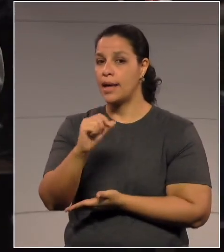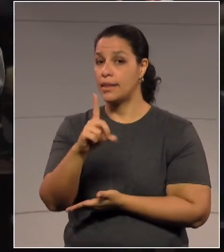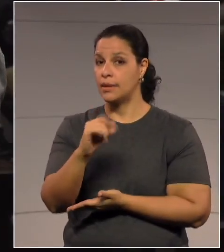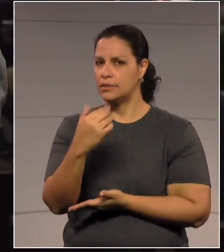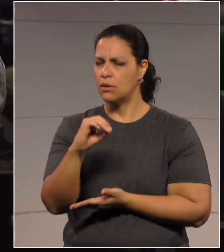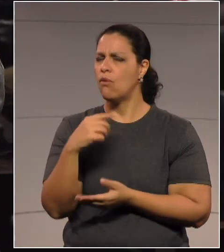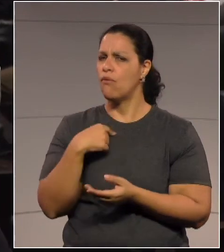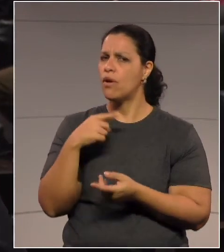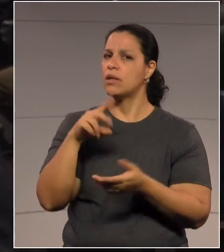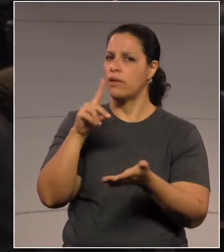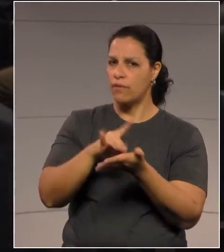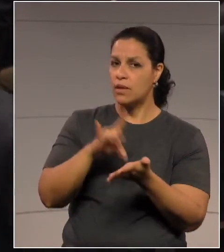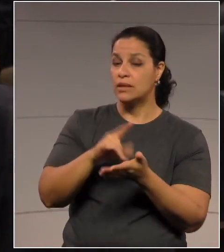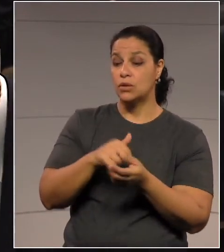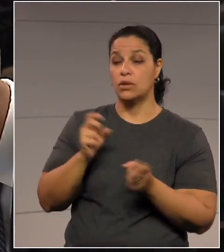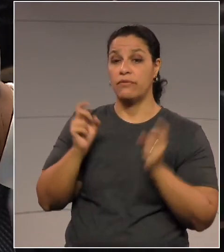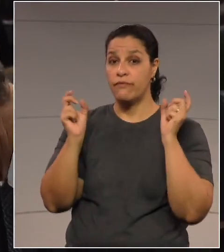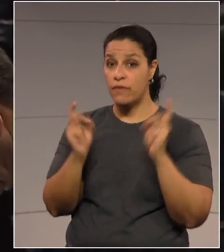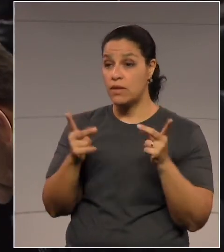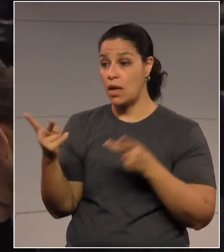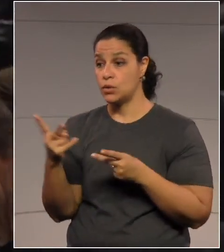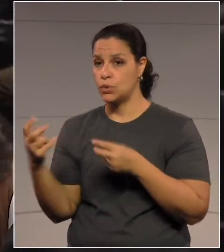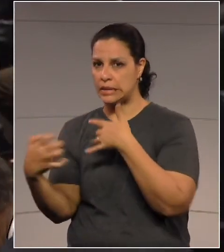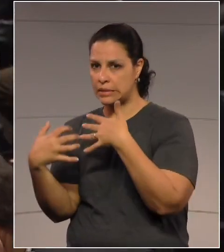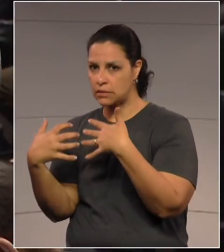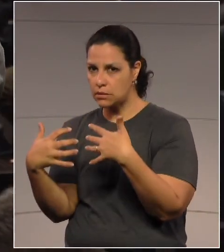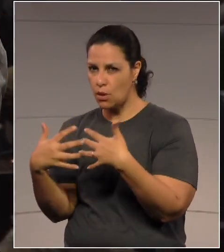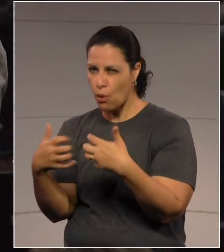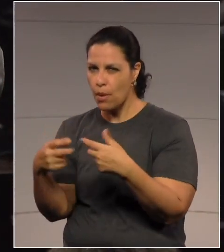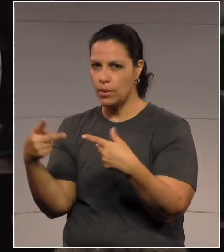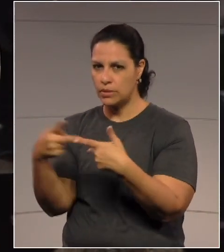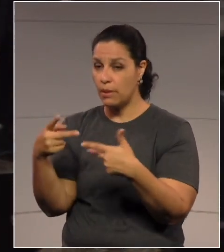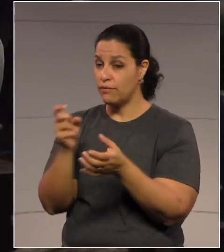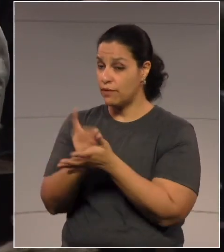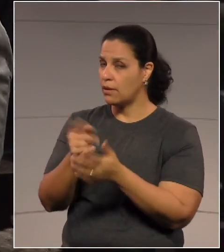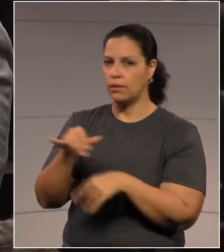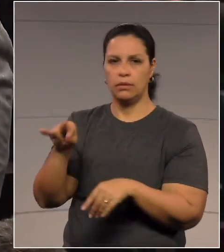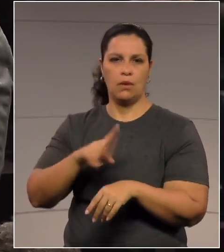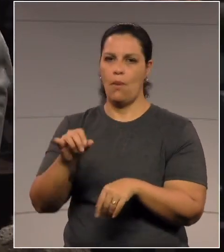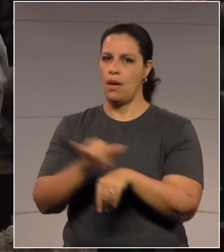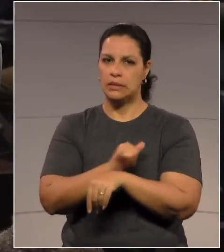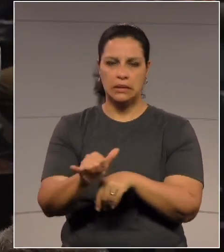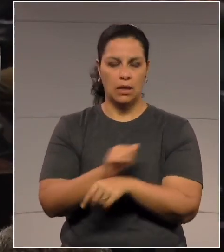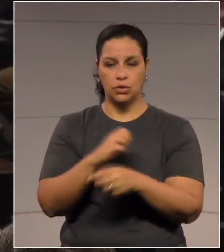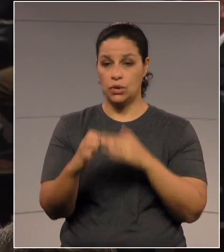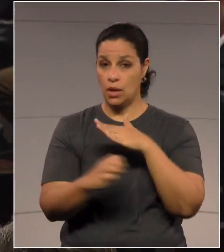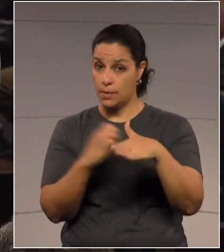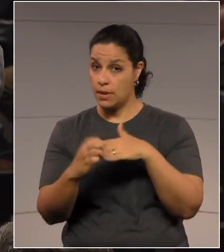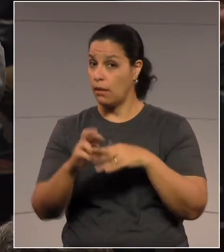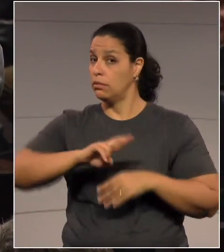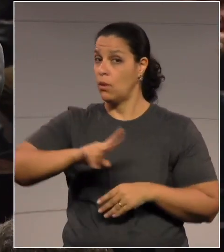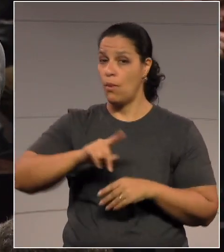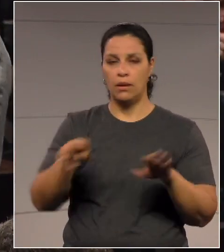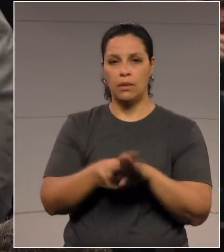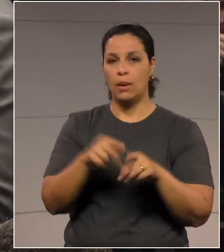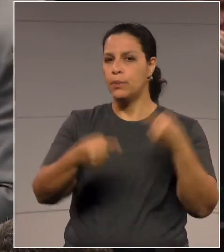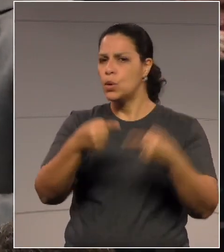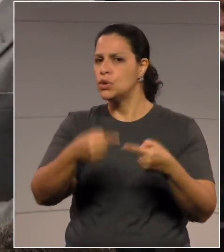real. E vender ativos que geram dividendos não é uma estratégia nem empresarial, nem política de bom tom.